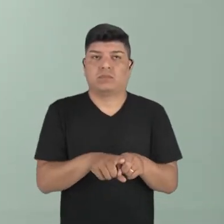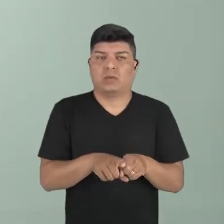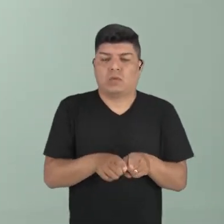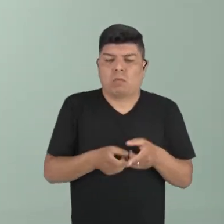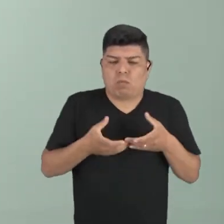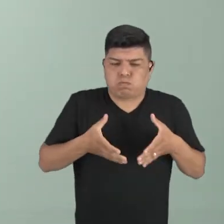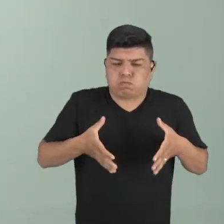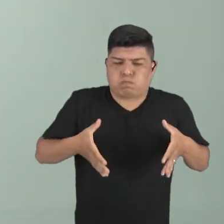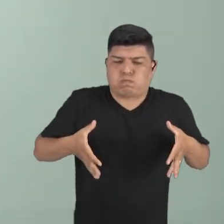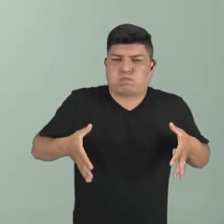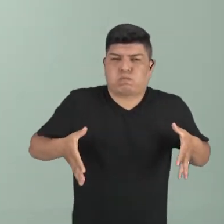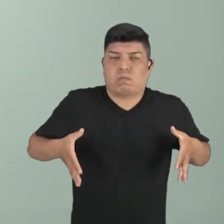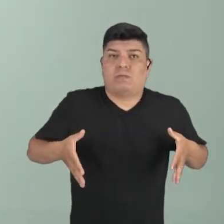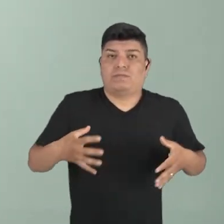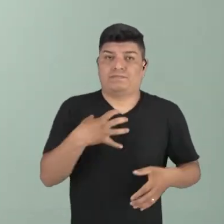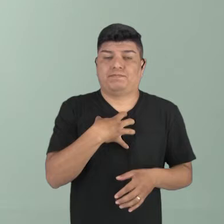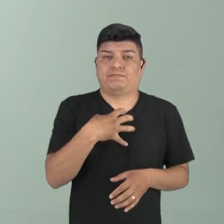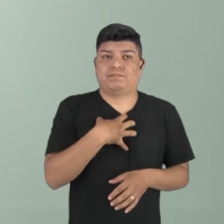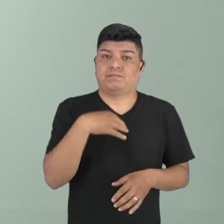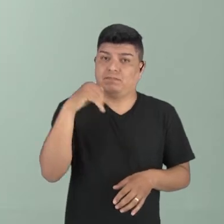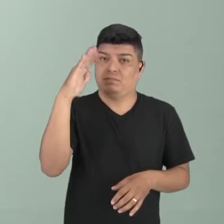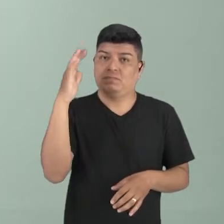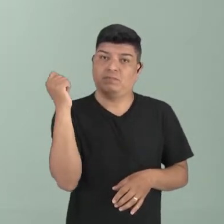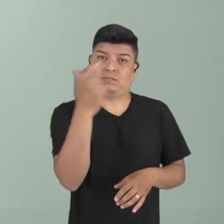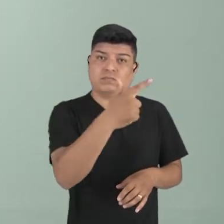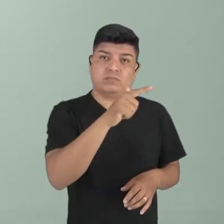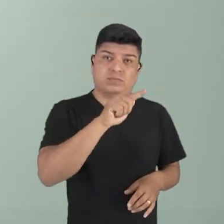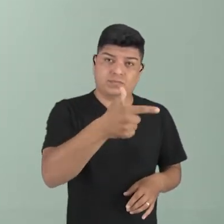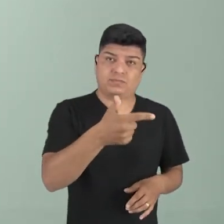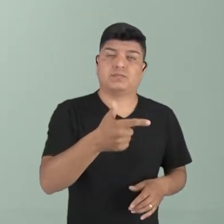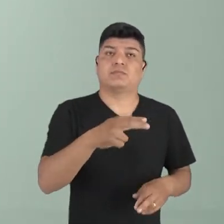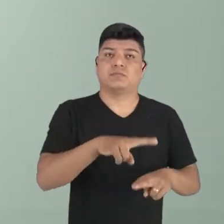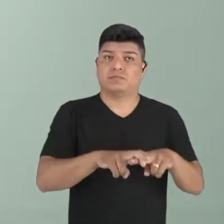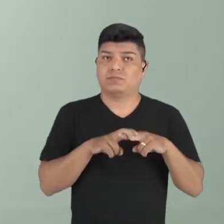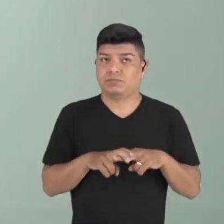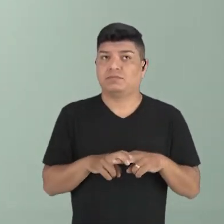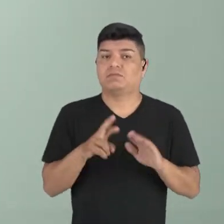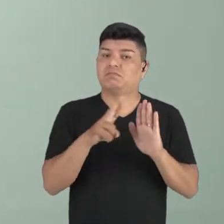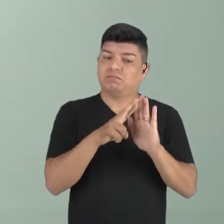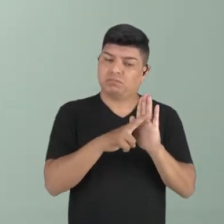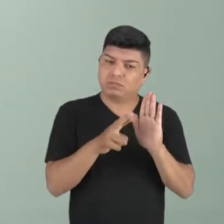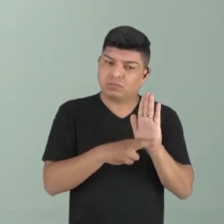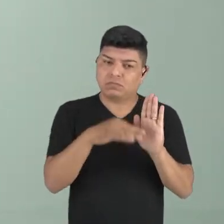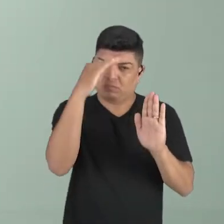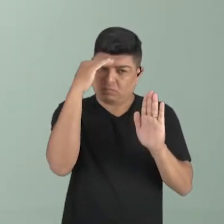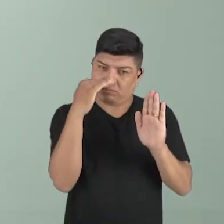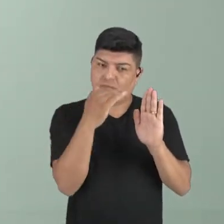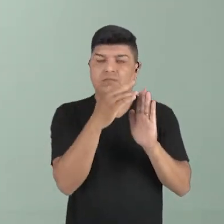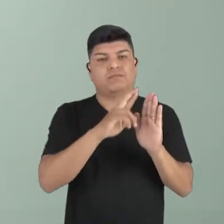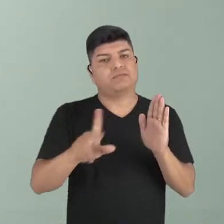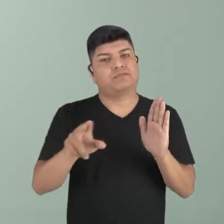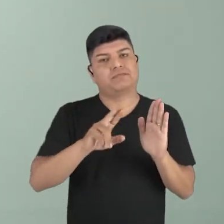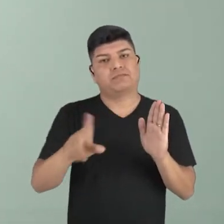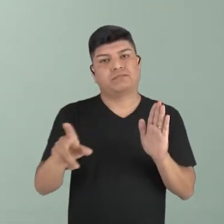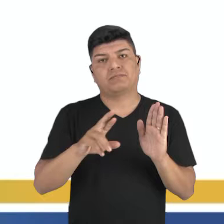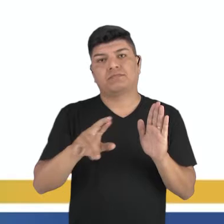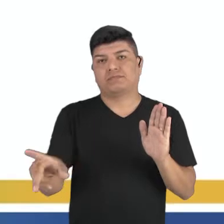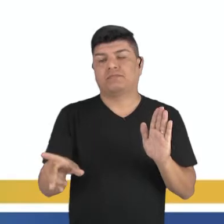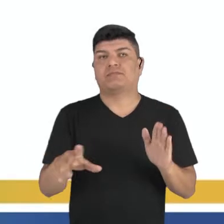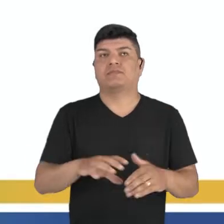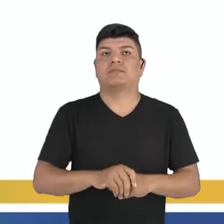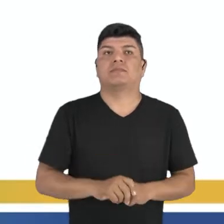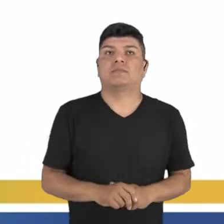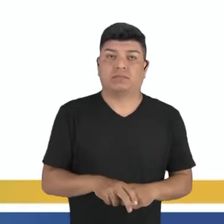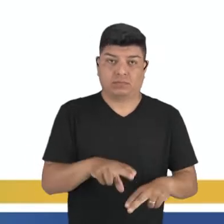inchaços, vão ter sintomas a mais do que outras, né? Por isso não é uma coisa é, a ser seguida à